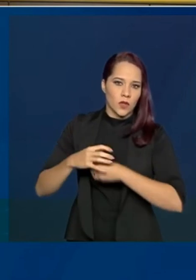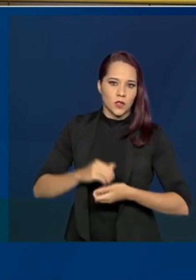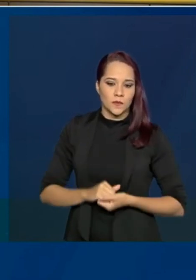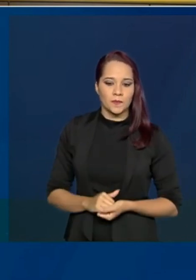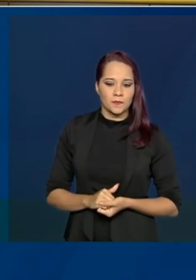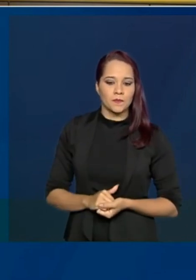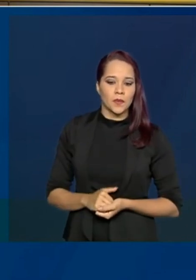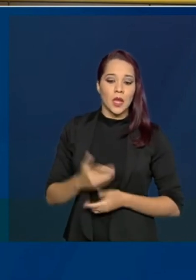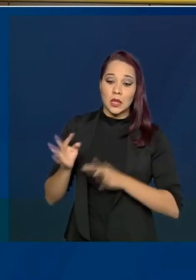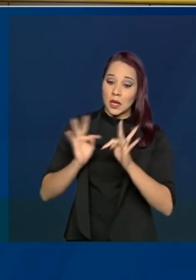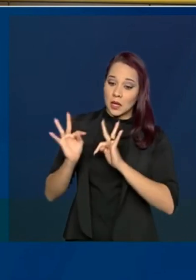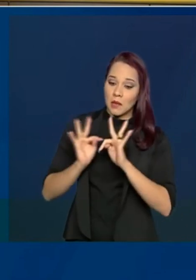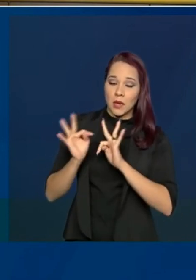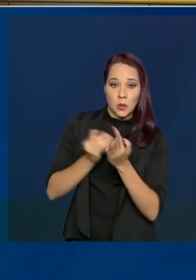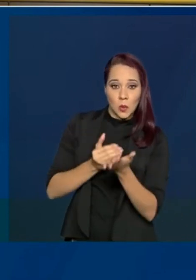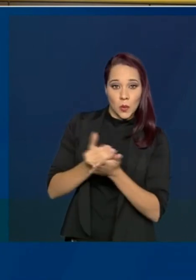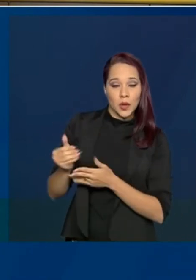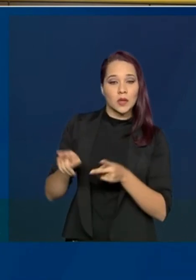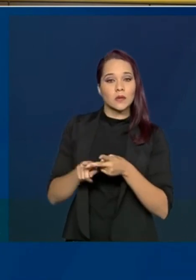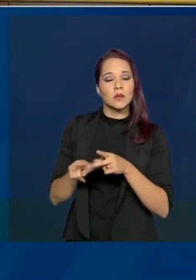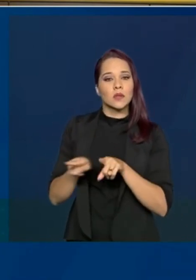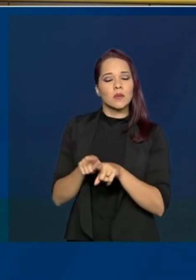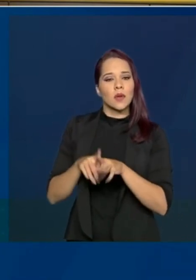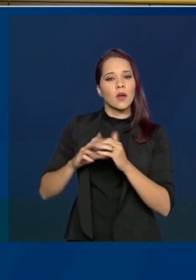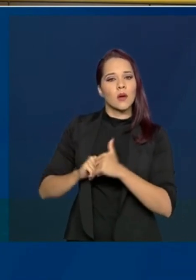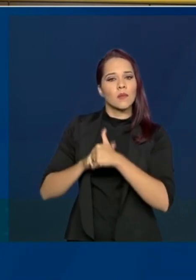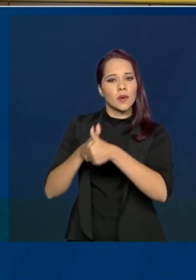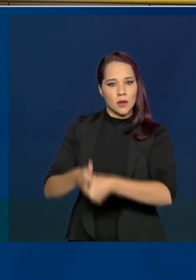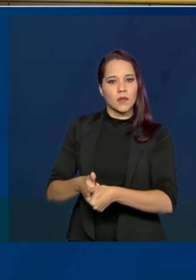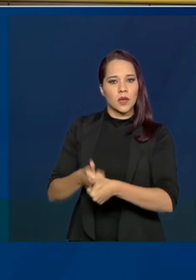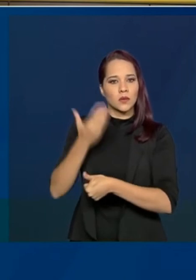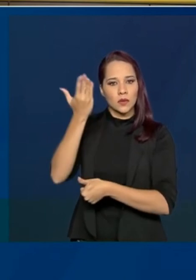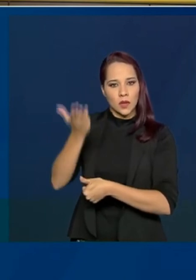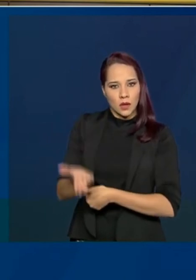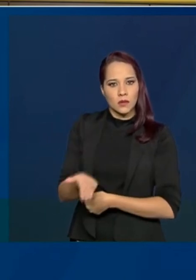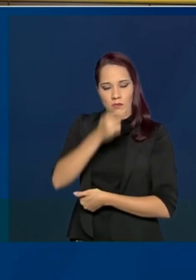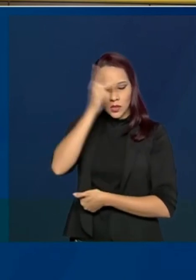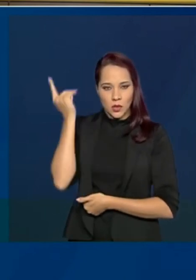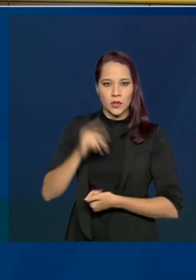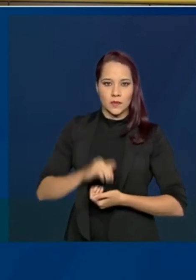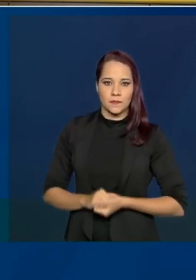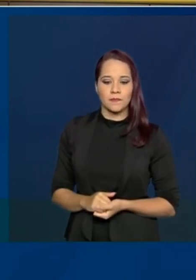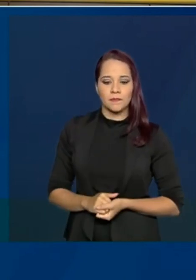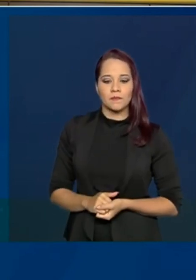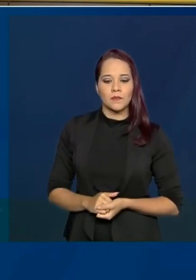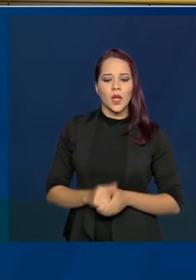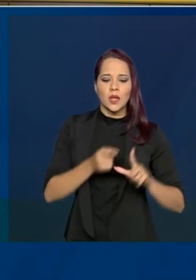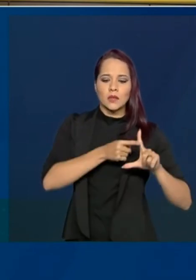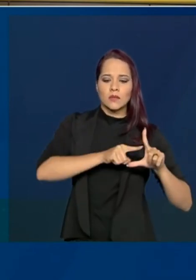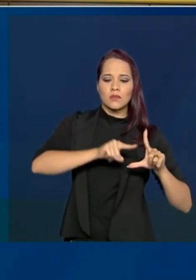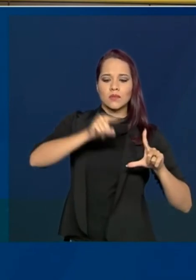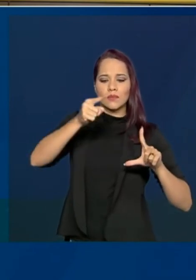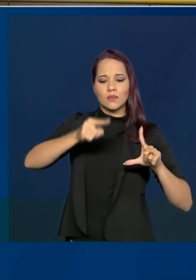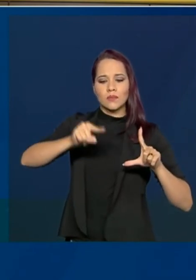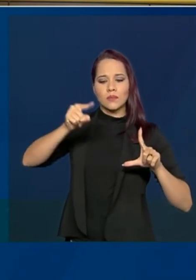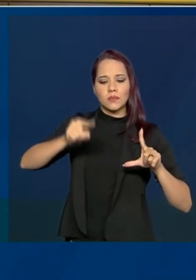diagnóstico, tratamento precoce e acompanhamento desses casos. As curvas, elas se apresentam, acho